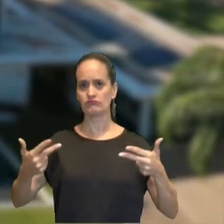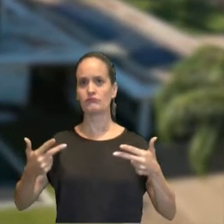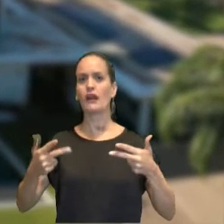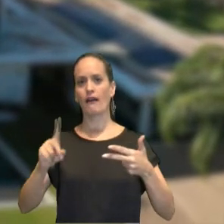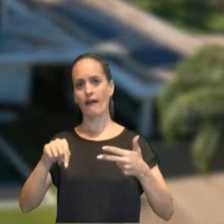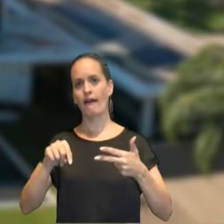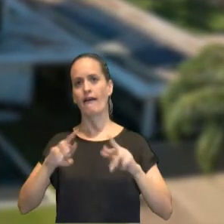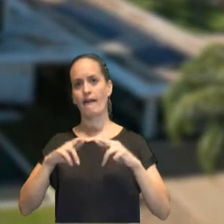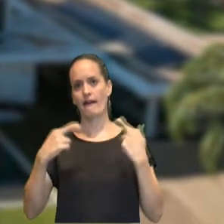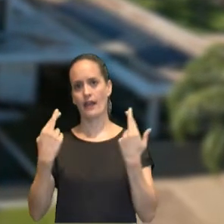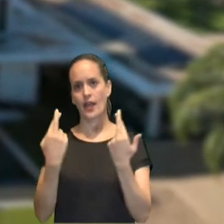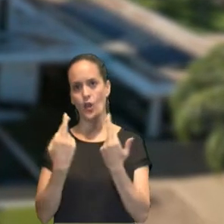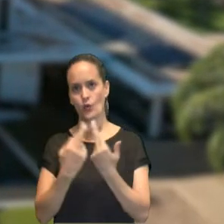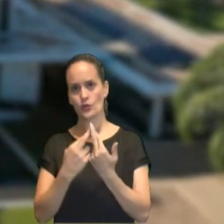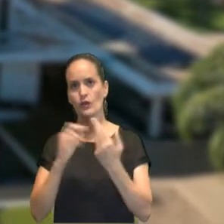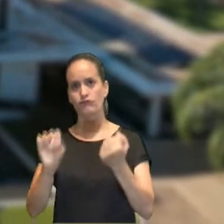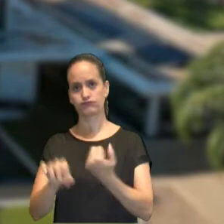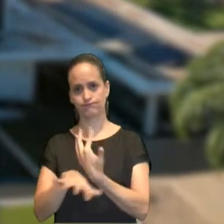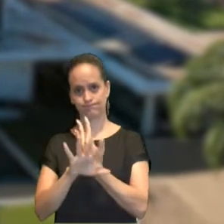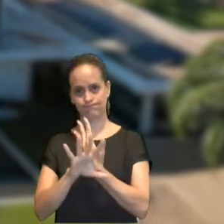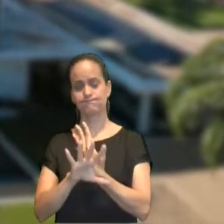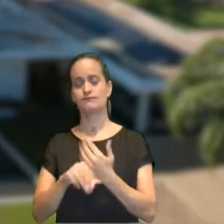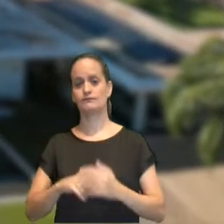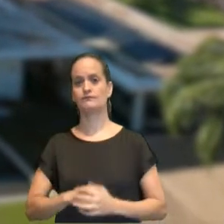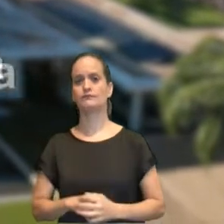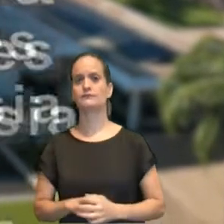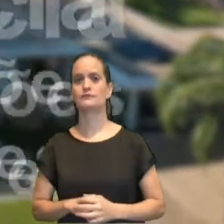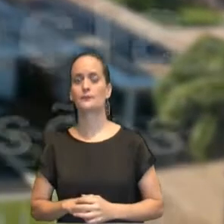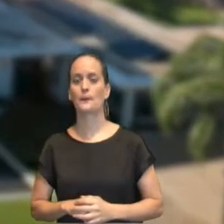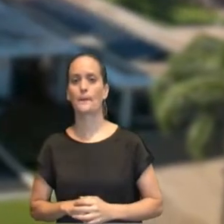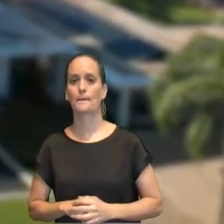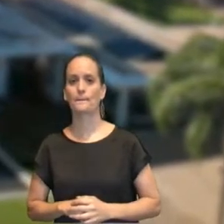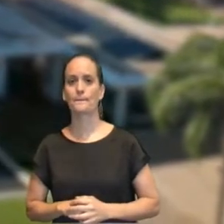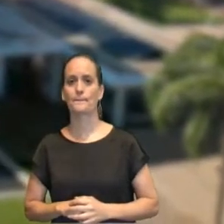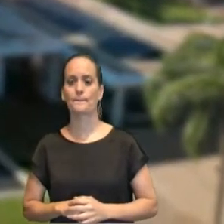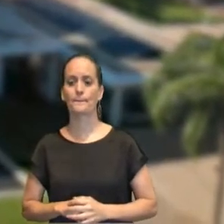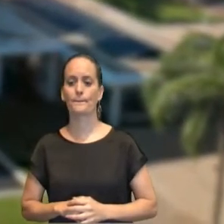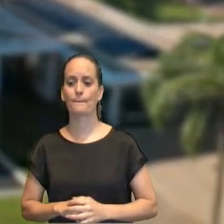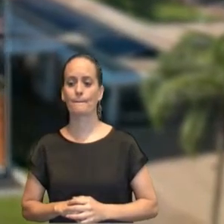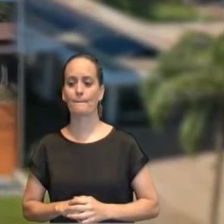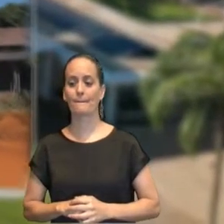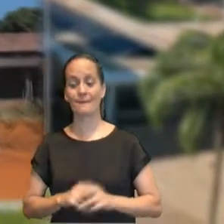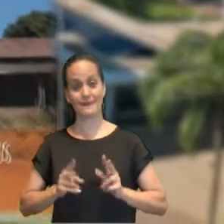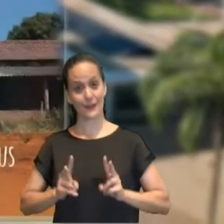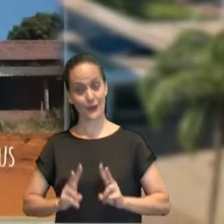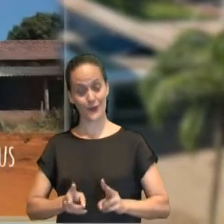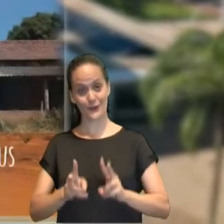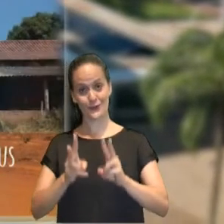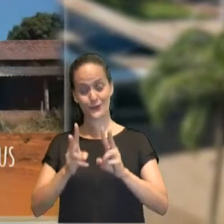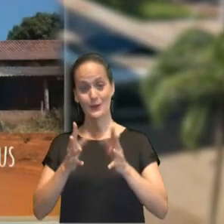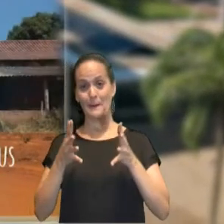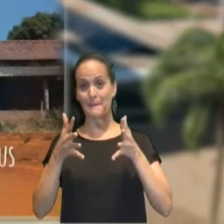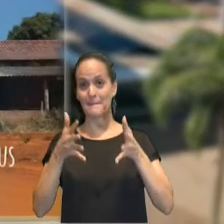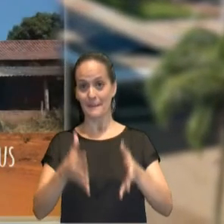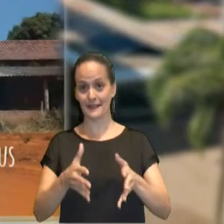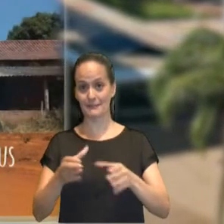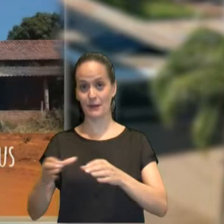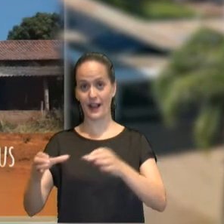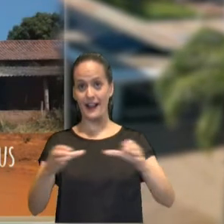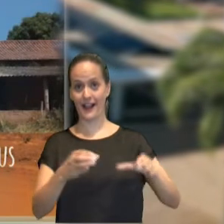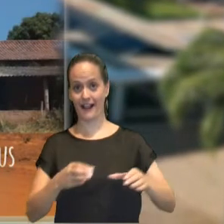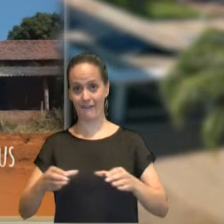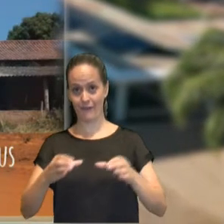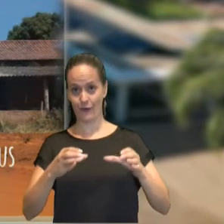membresia por meio das mídias sociais da Igreja. Continue participando do projeto